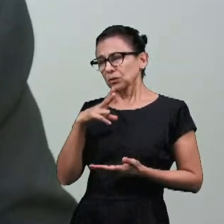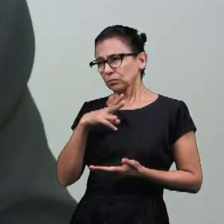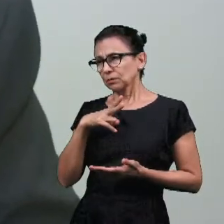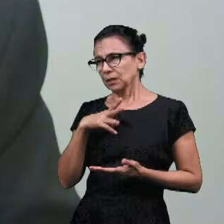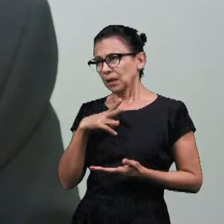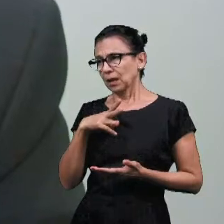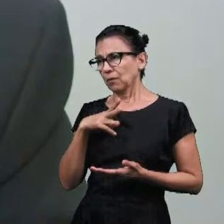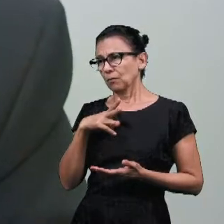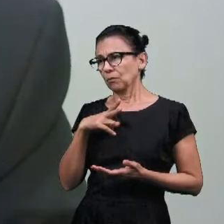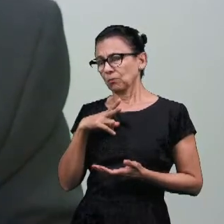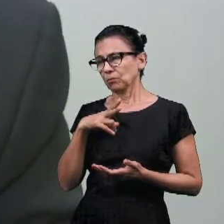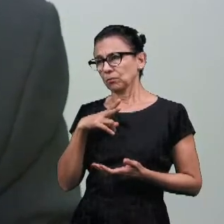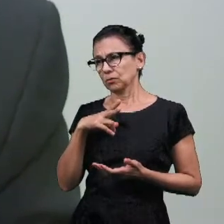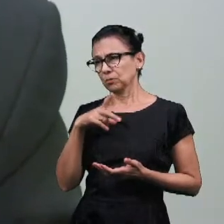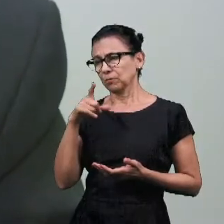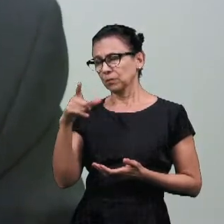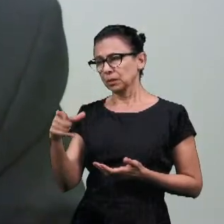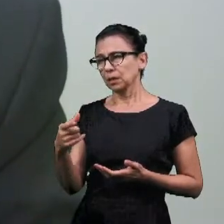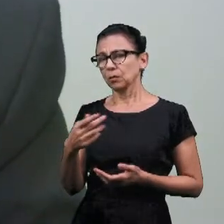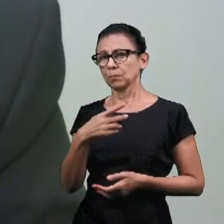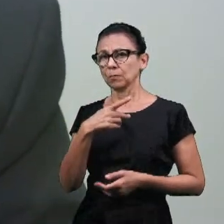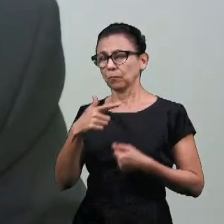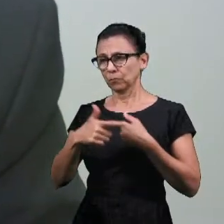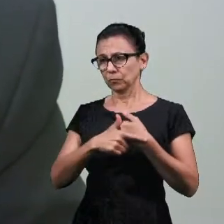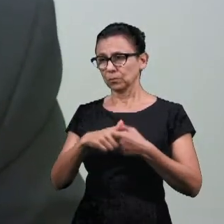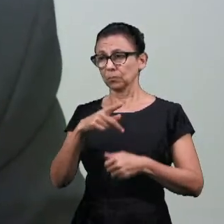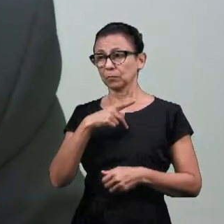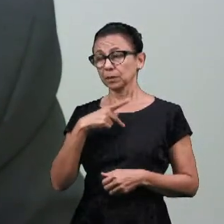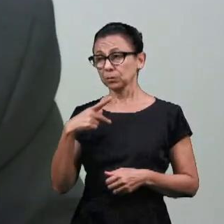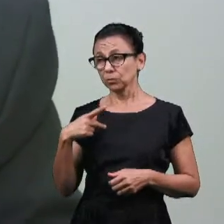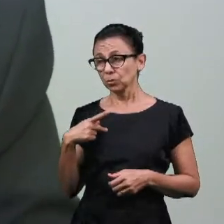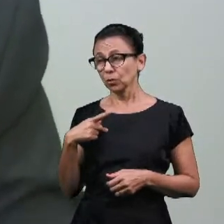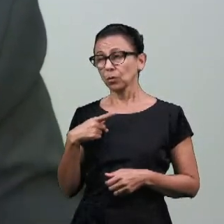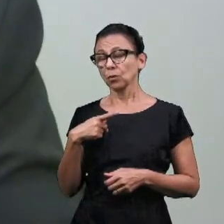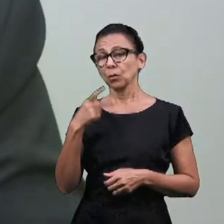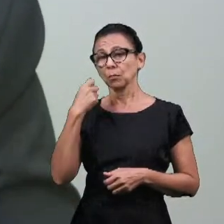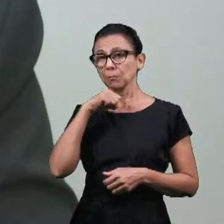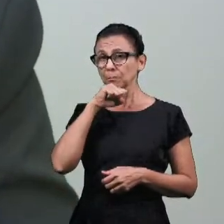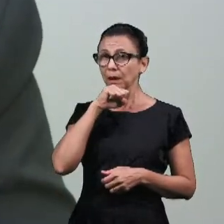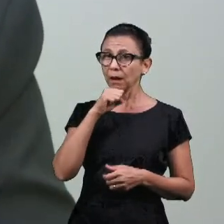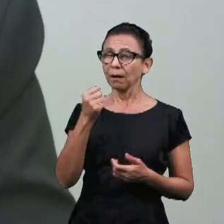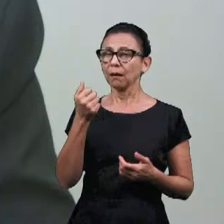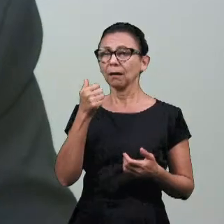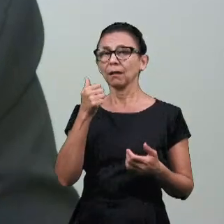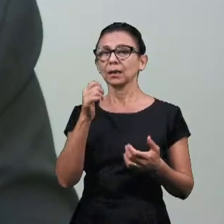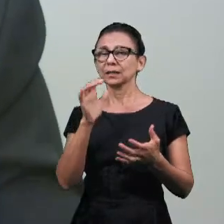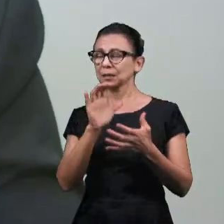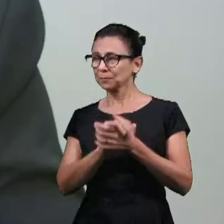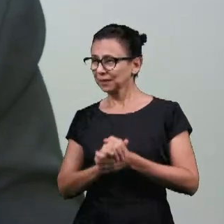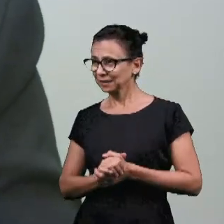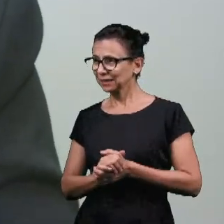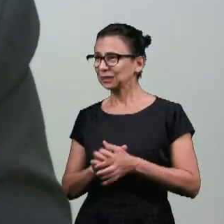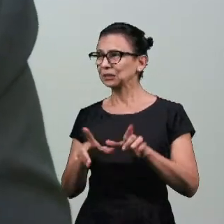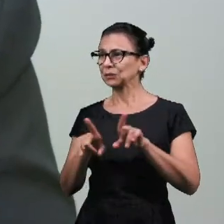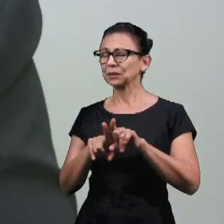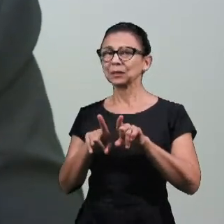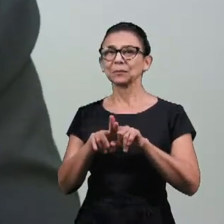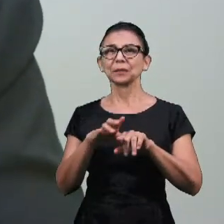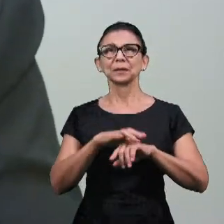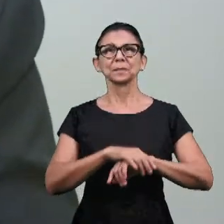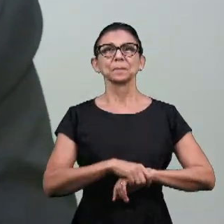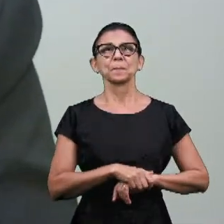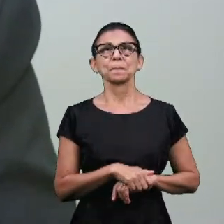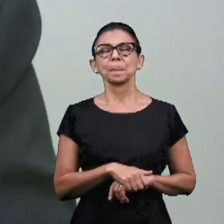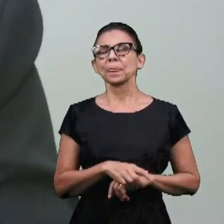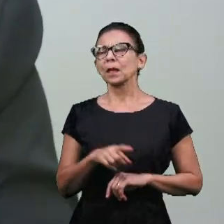pai, como filho também, né? Então a gente vai se aproximar um pouco mais do pastor Josias, o